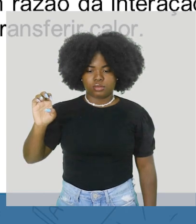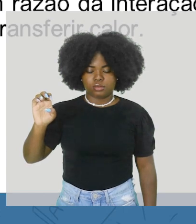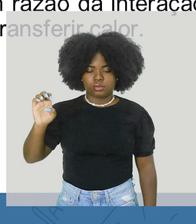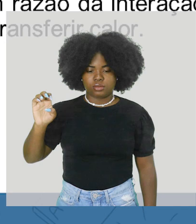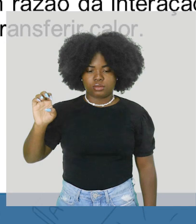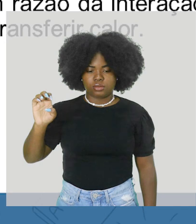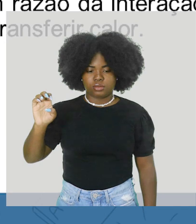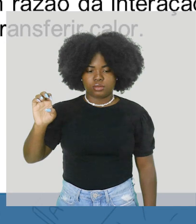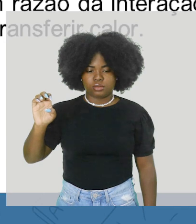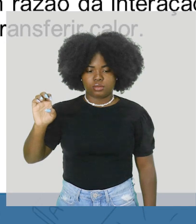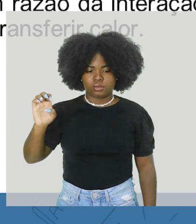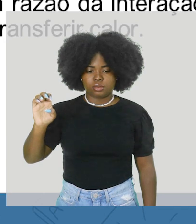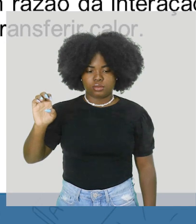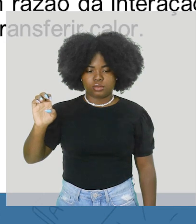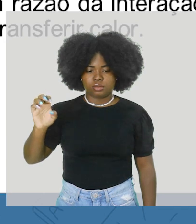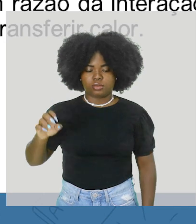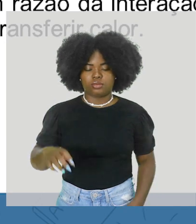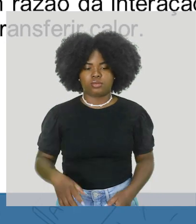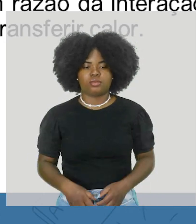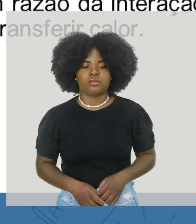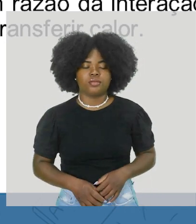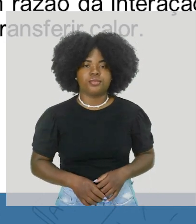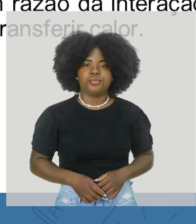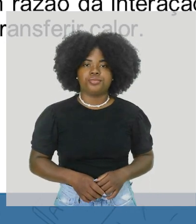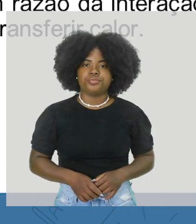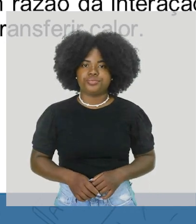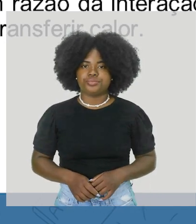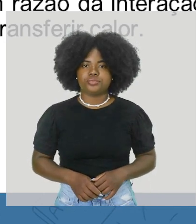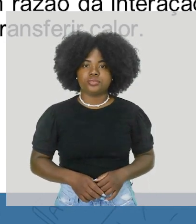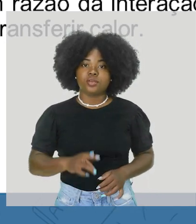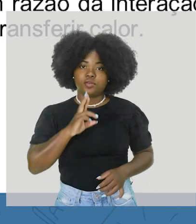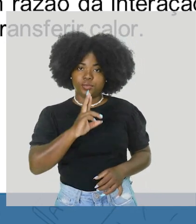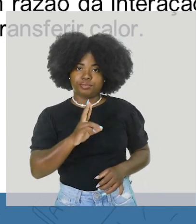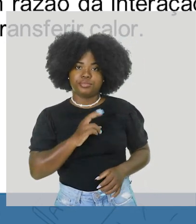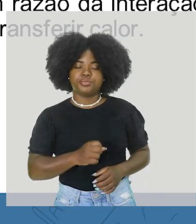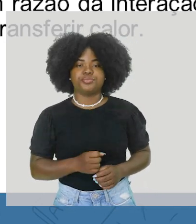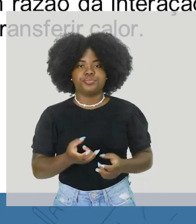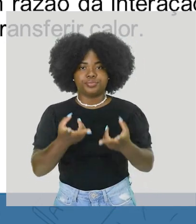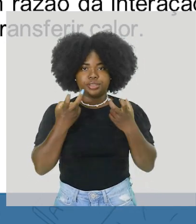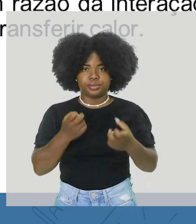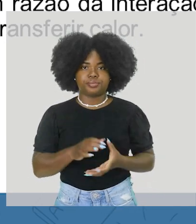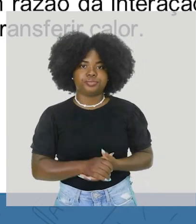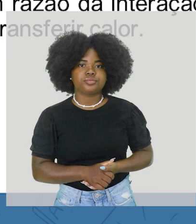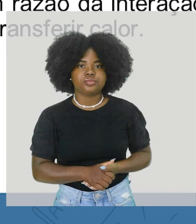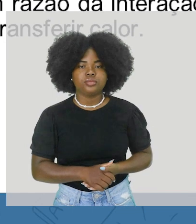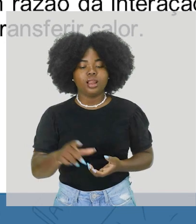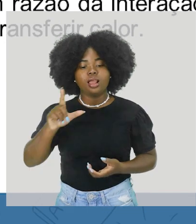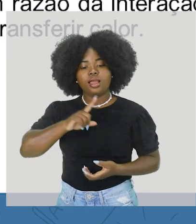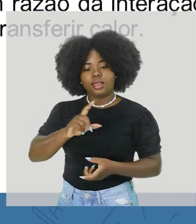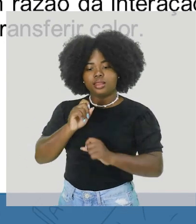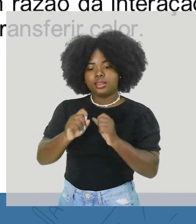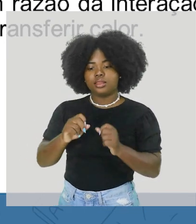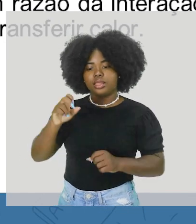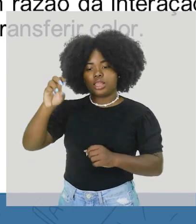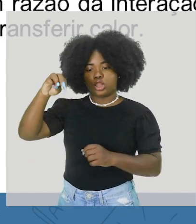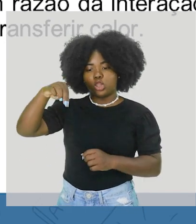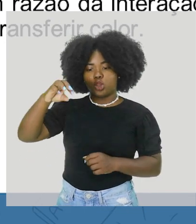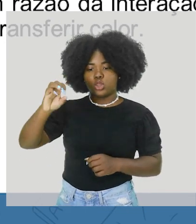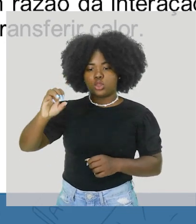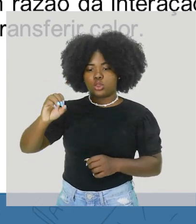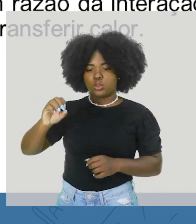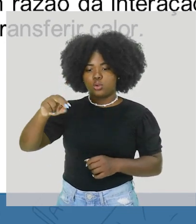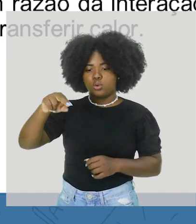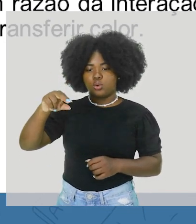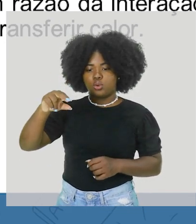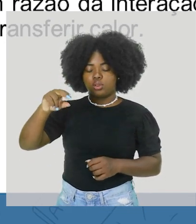com as células e transferir calor. Ok? Então vamos lá. Então tem nanopartículas, na primeira questão ele